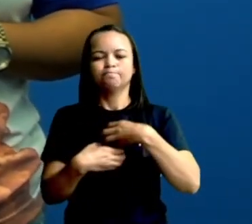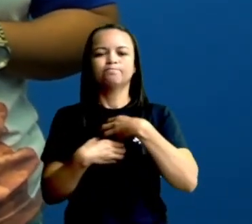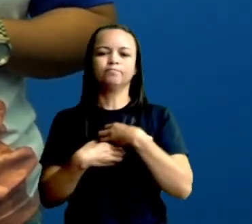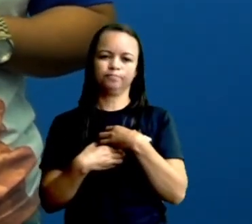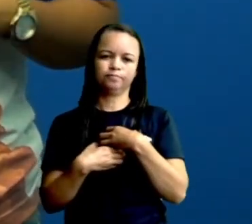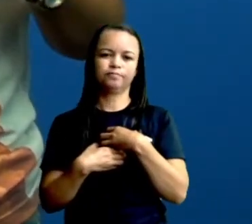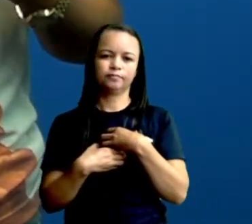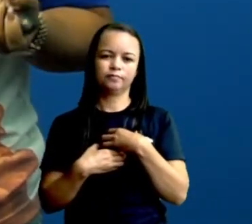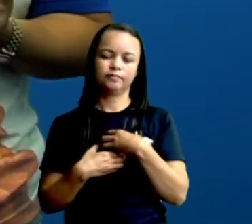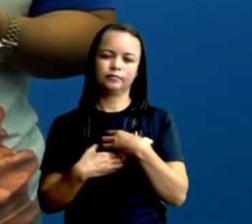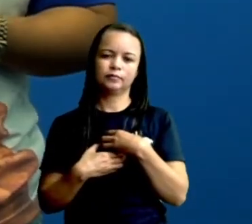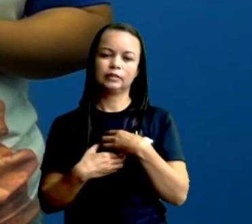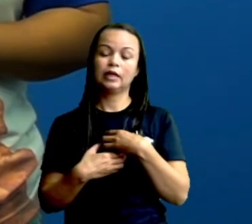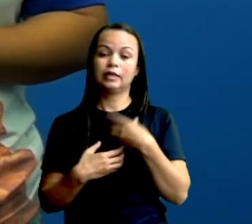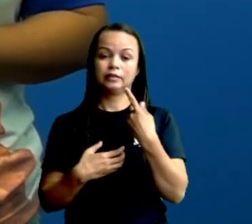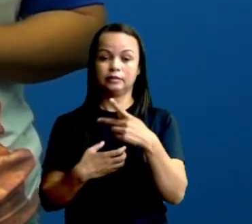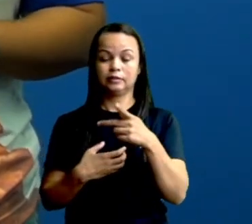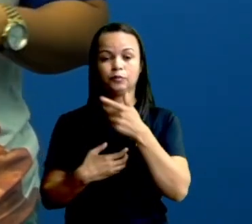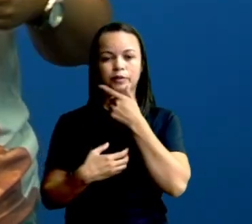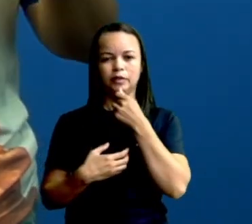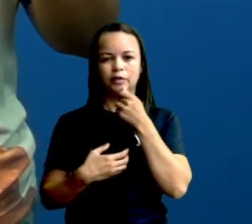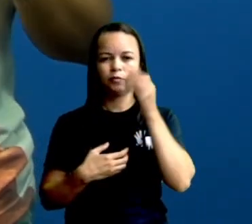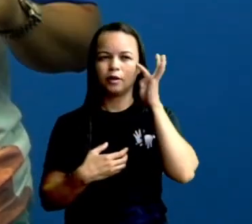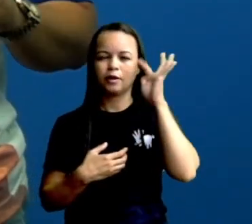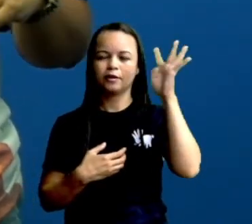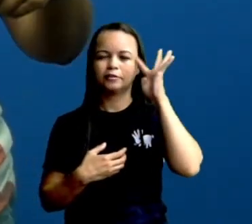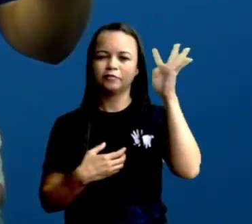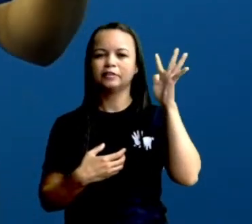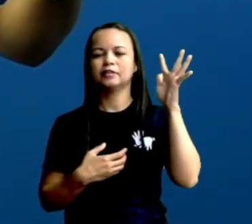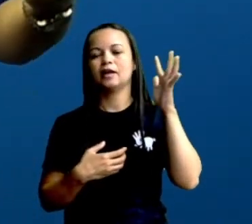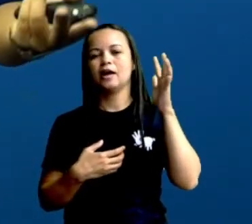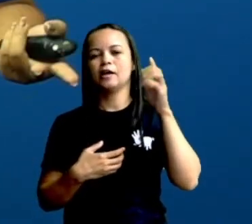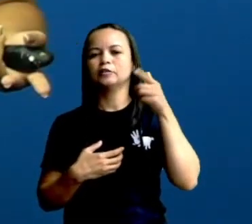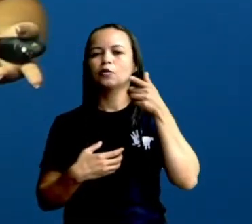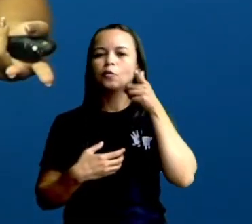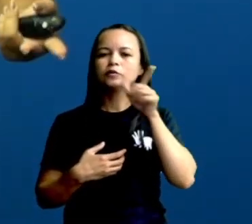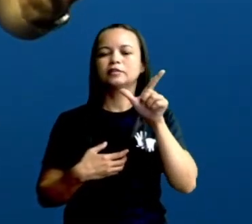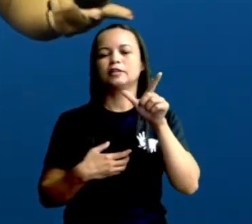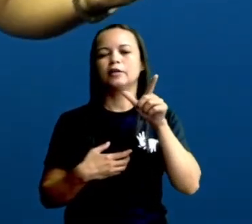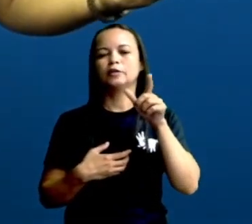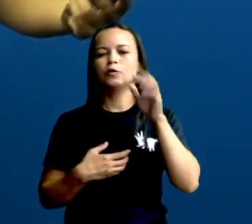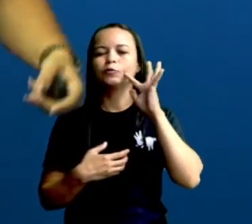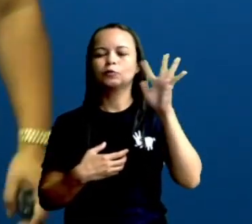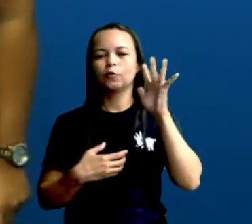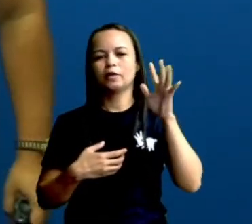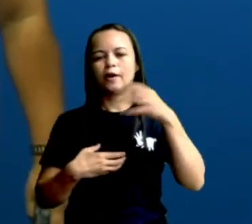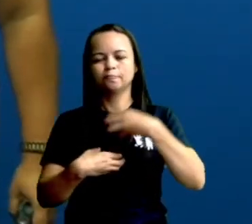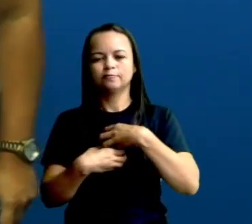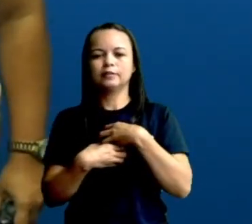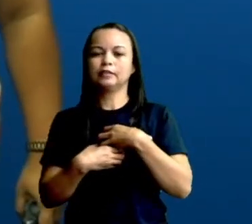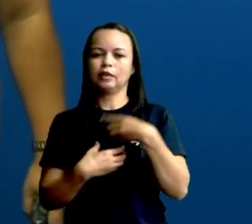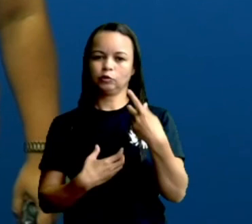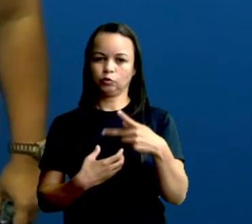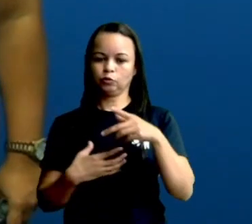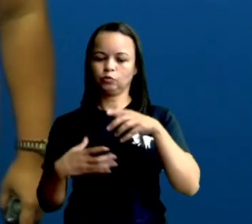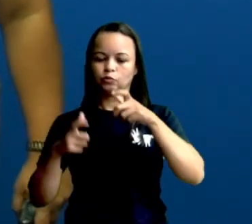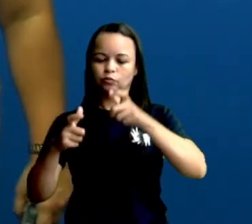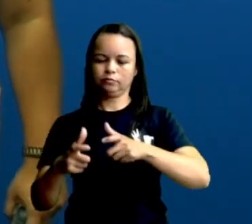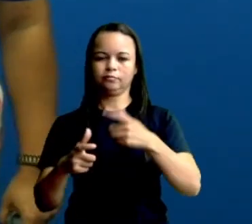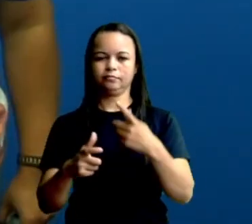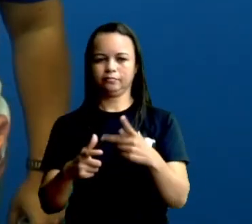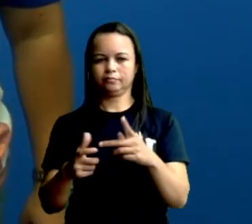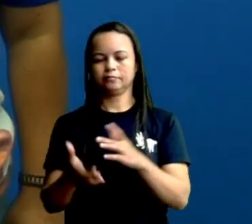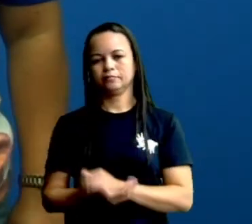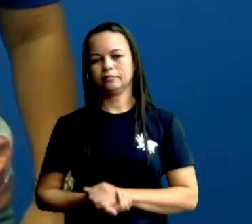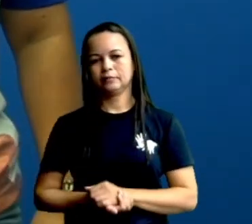nossos sentimentos às vezes conseguimos imaginar conseguiu sonhar e conseguir sentir tudo da sua terra tá bom